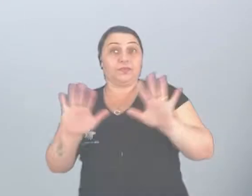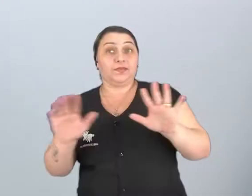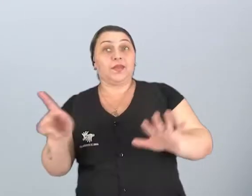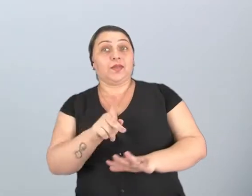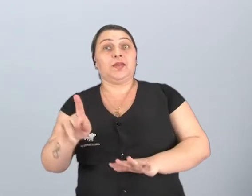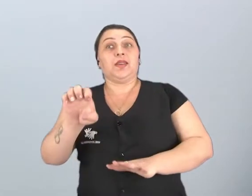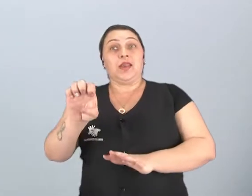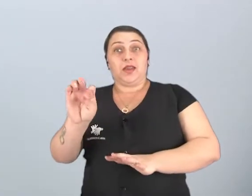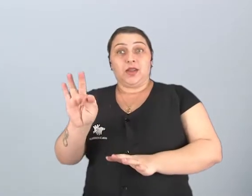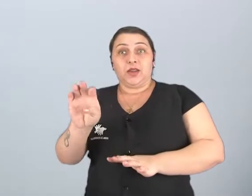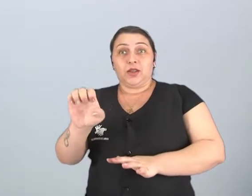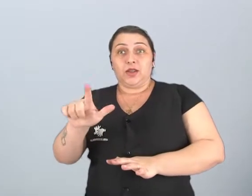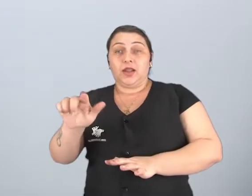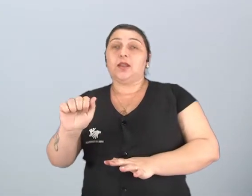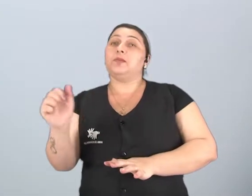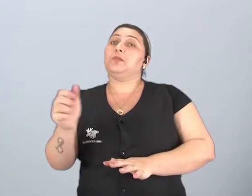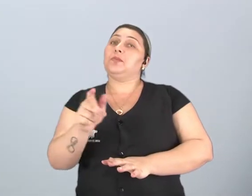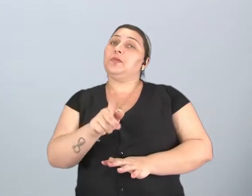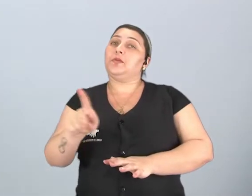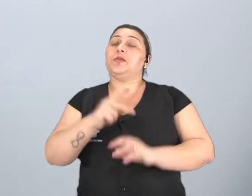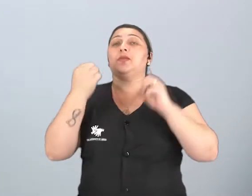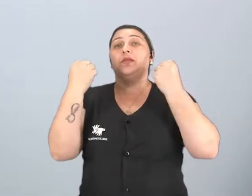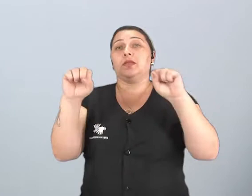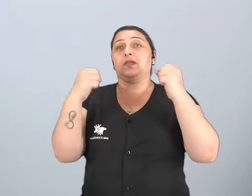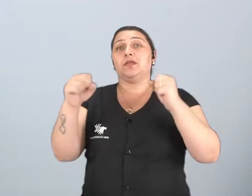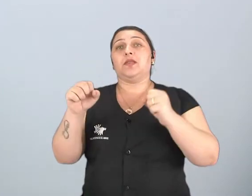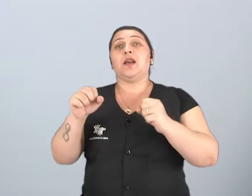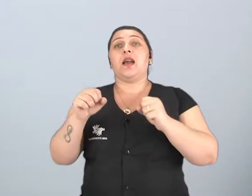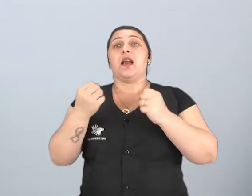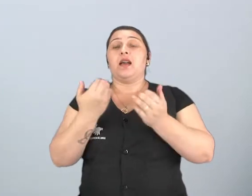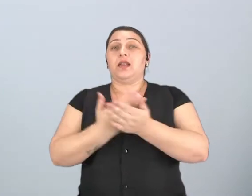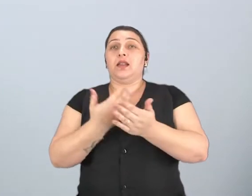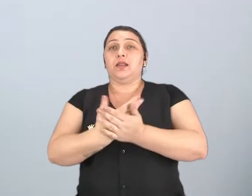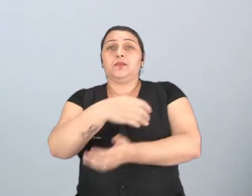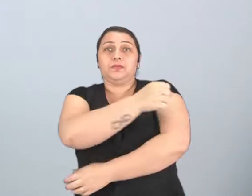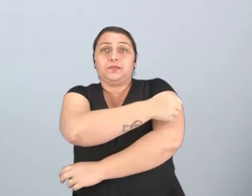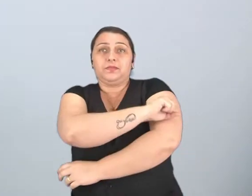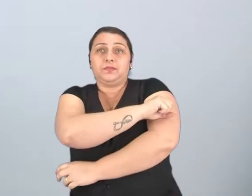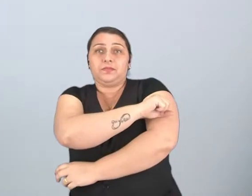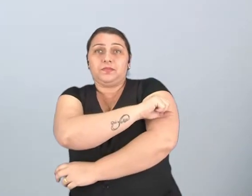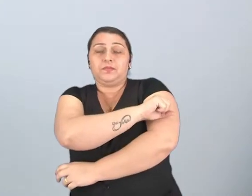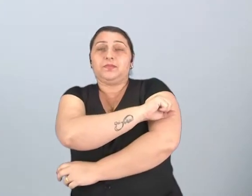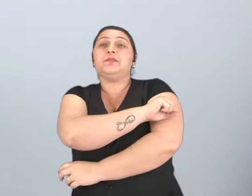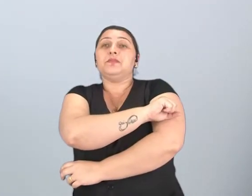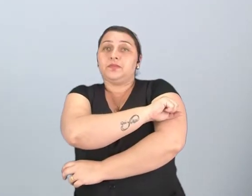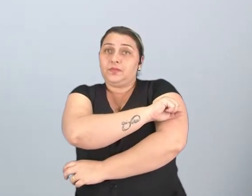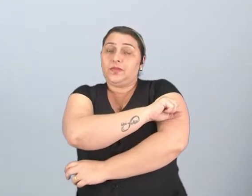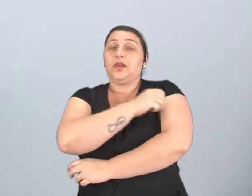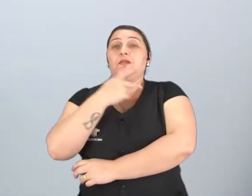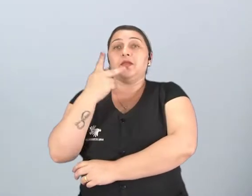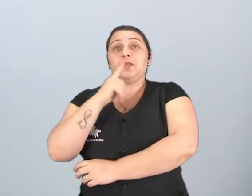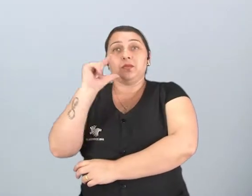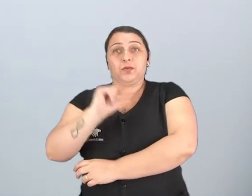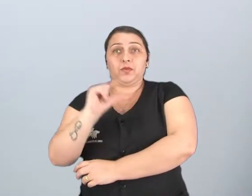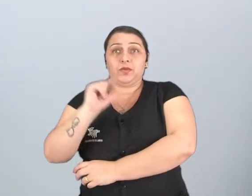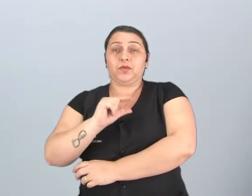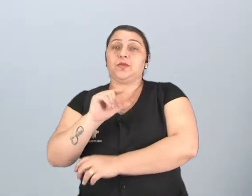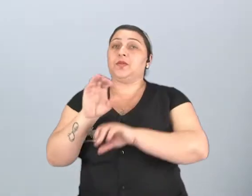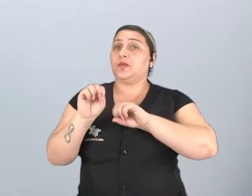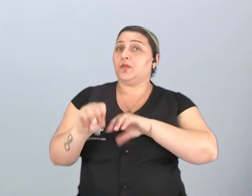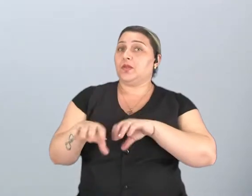Olá, sou a professora Estela, professora de Educação Física, e nós vamos dar a aula do 8º ano, né? E a gente vai falar um pouquinho sobre